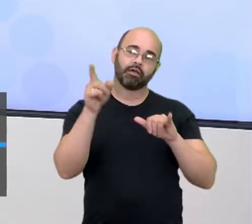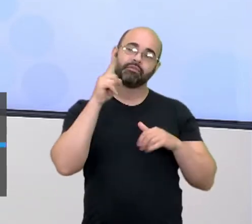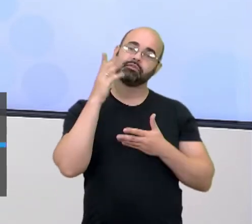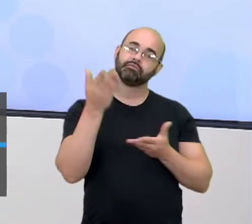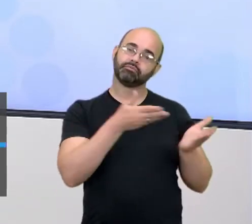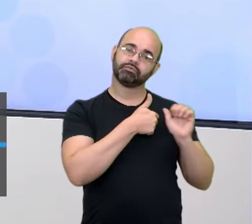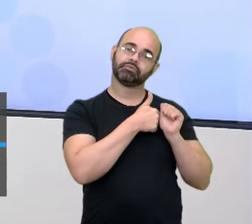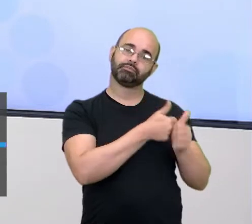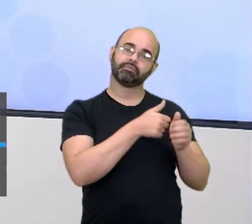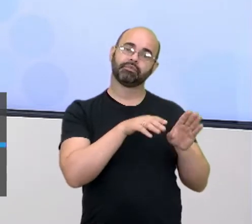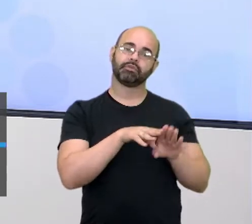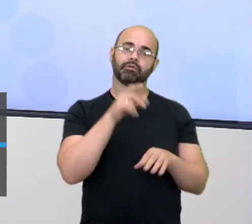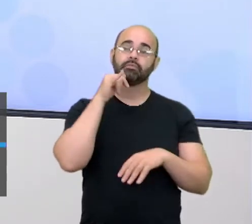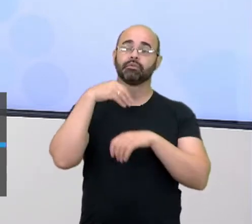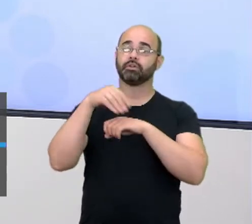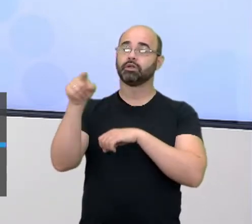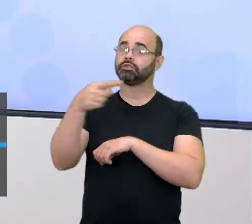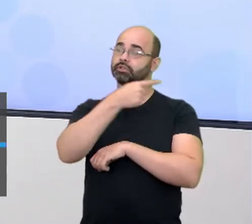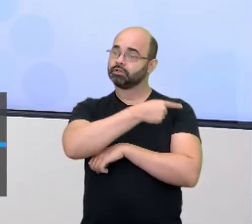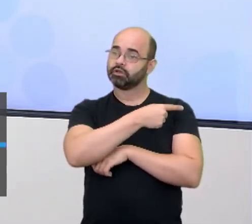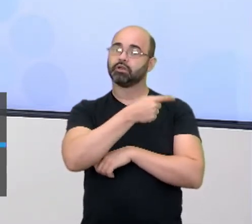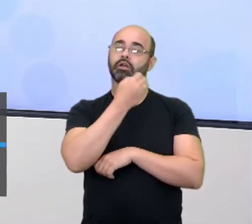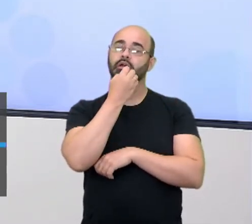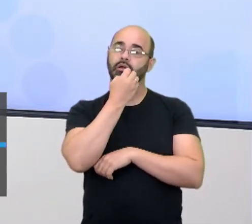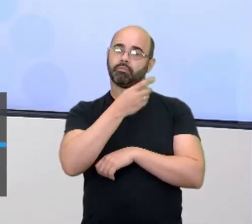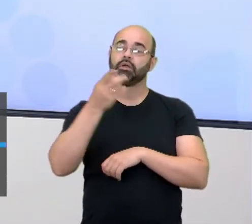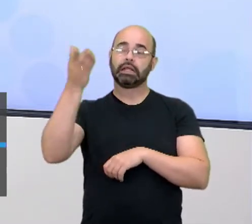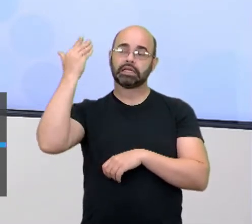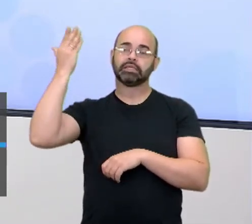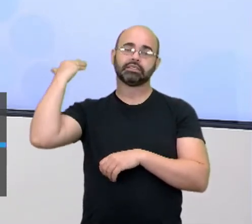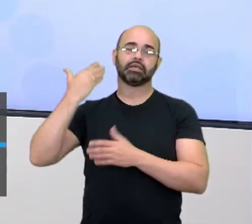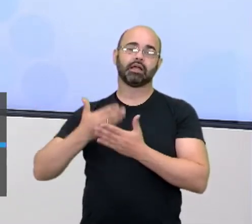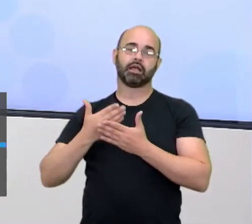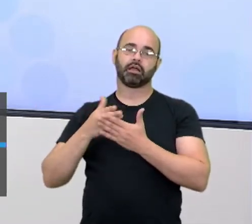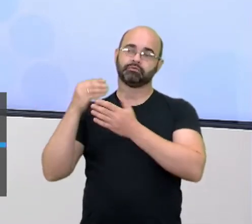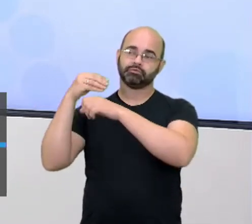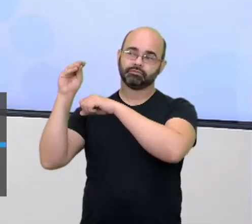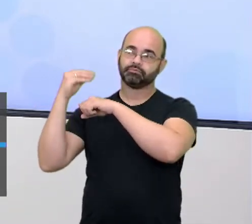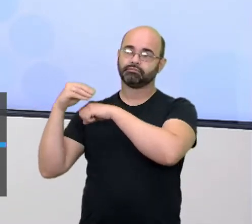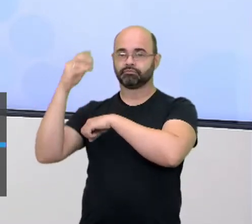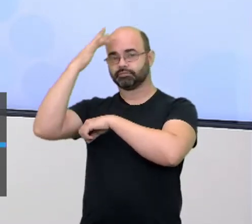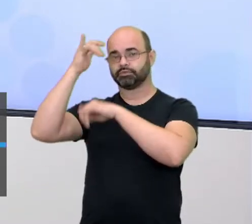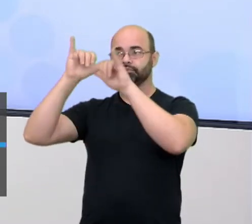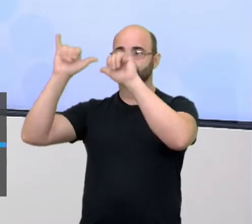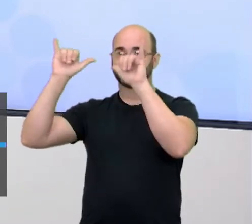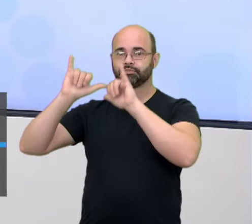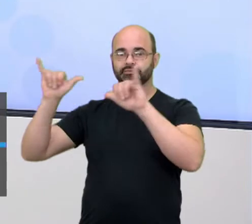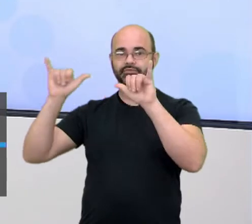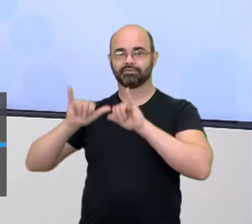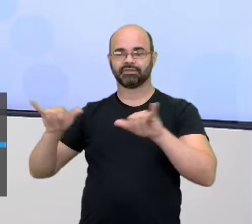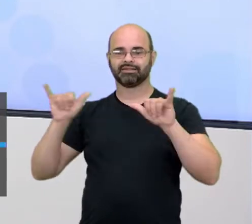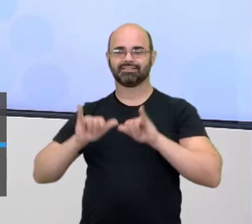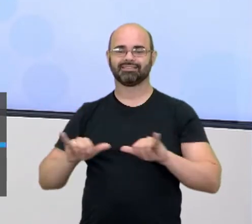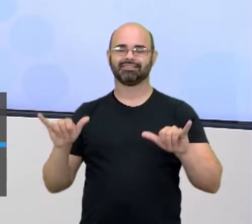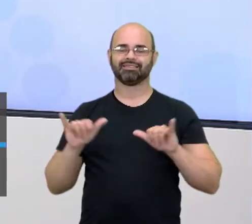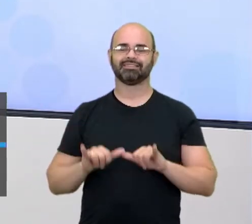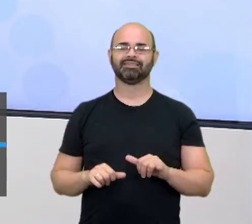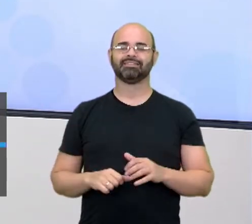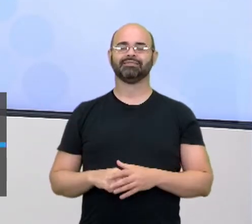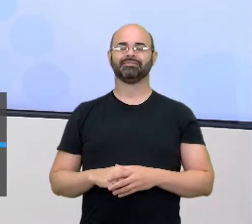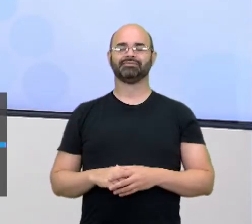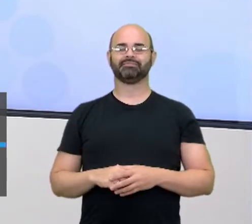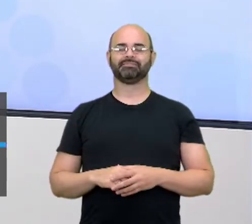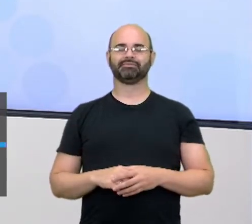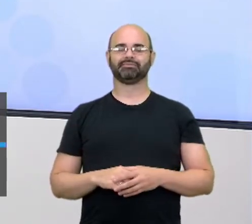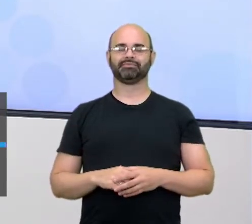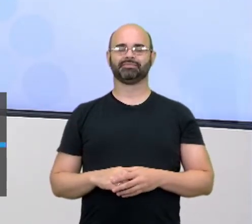aulas e indique também as aulas anteriores. É muito importante todo esse processo aí para a gente dar continuidade ao